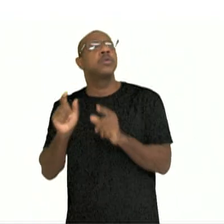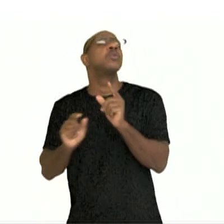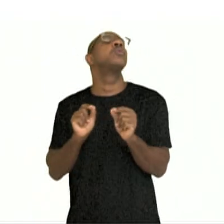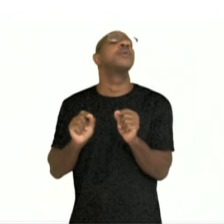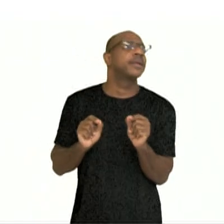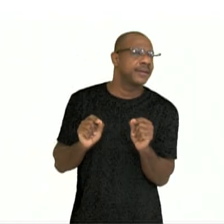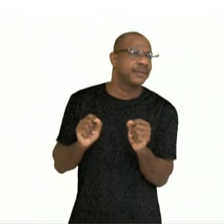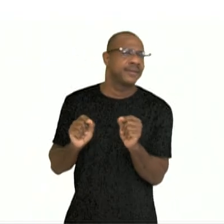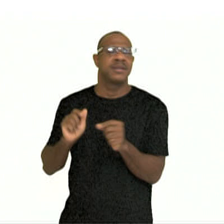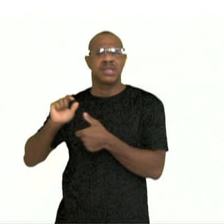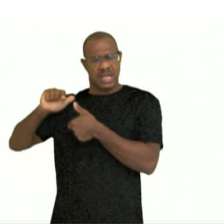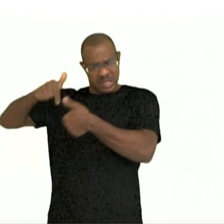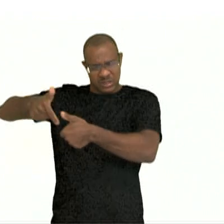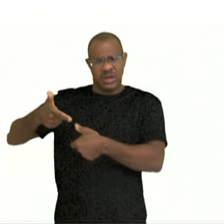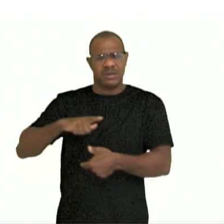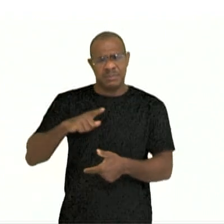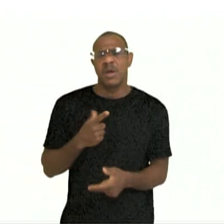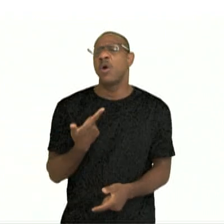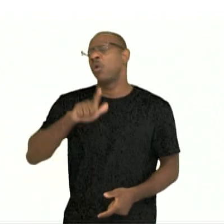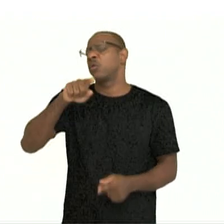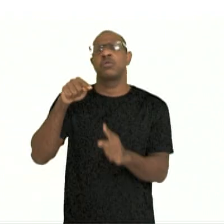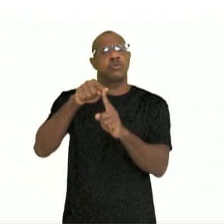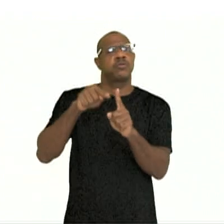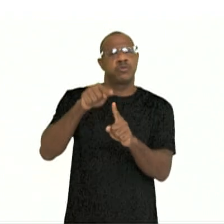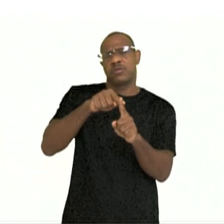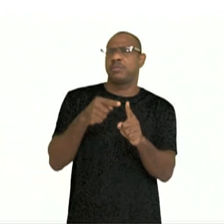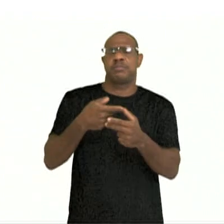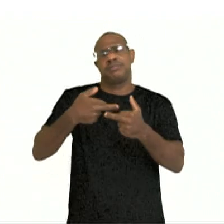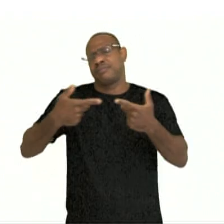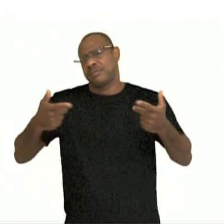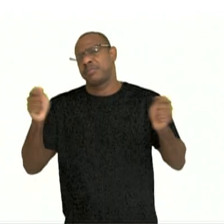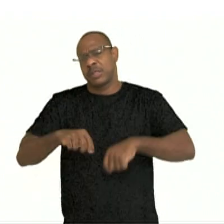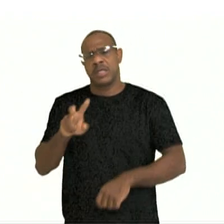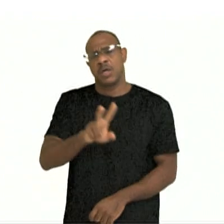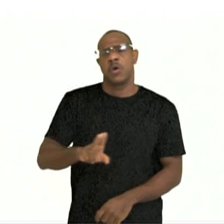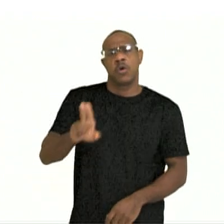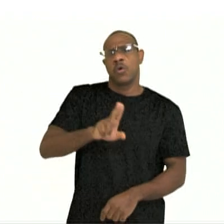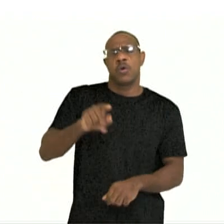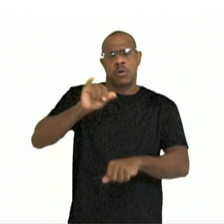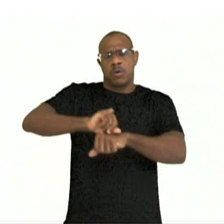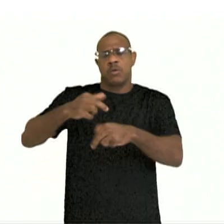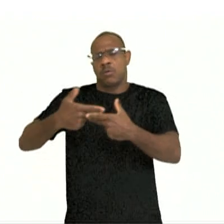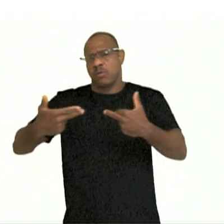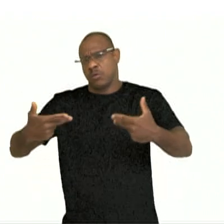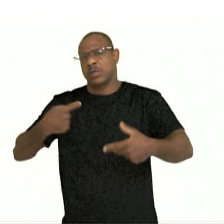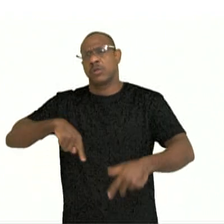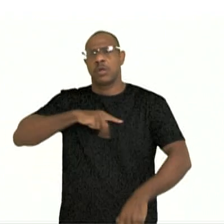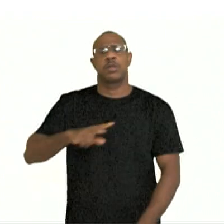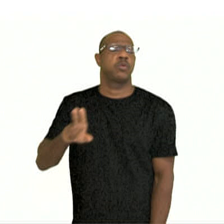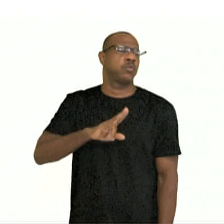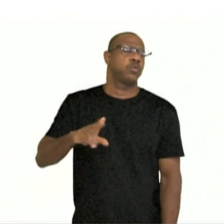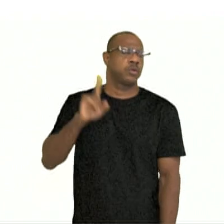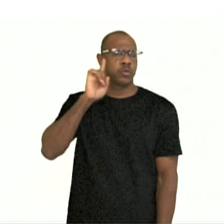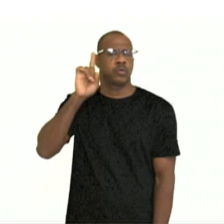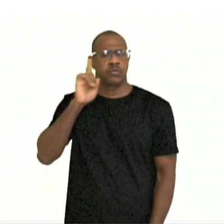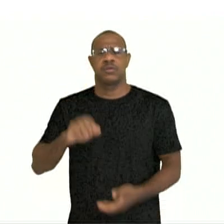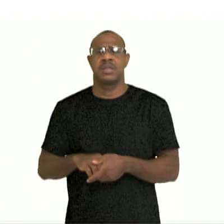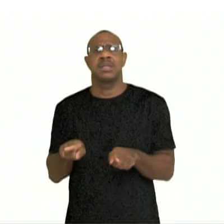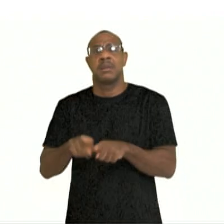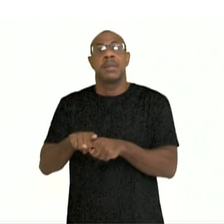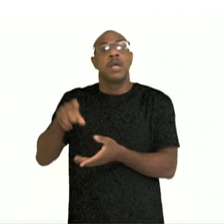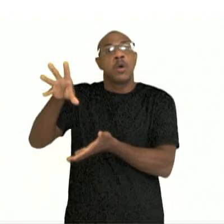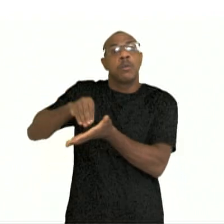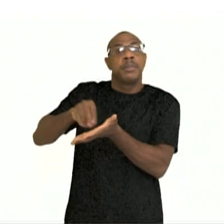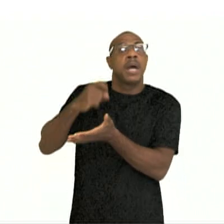tradicionais, outras fontes sonoras, que podem ser elementos do nosso cotidiano, como aparelhos eletrônicos ou a imitação de sons da